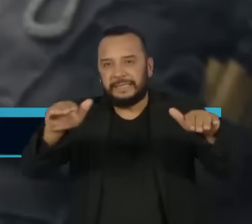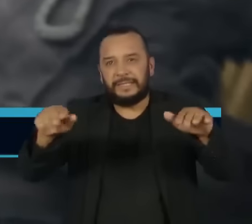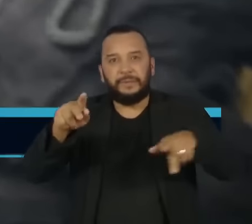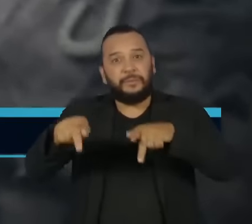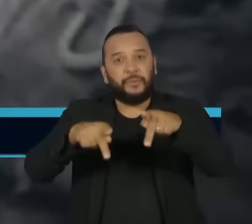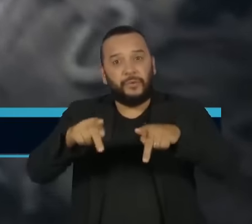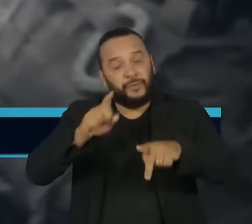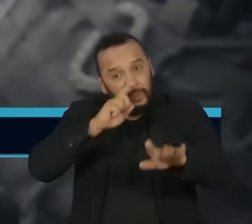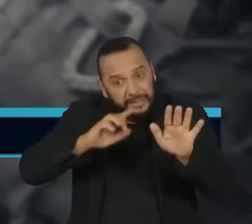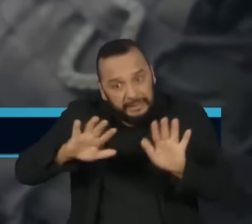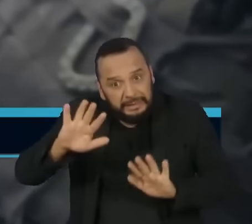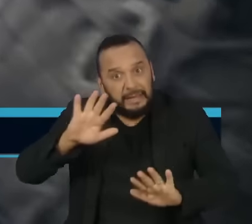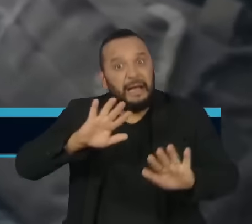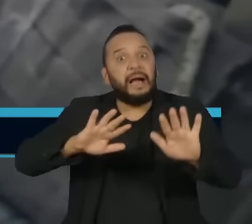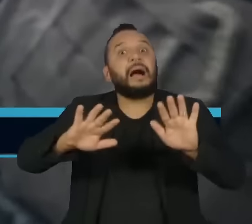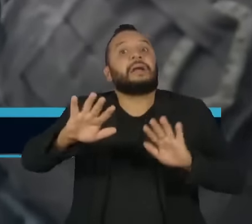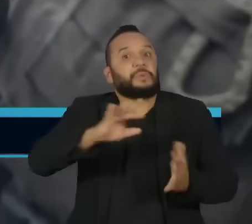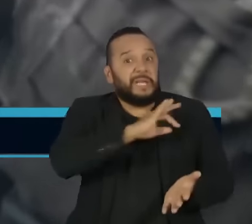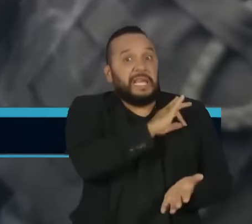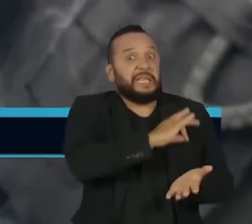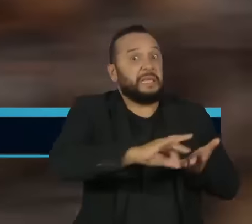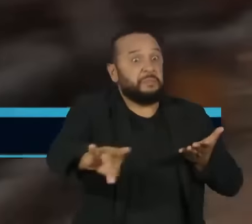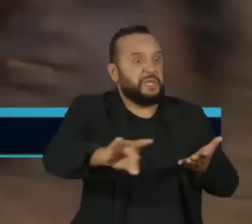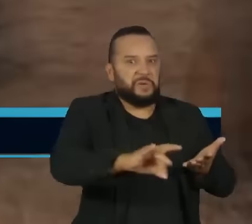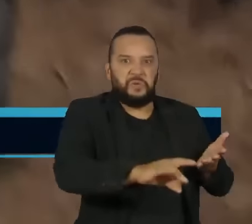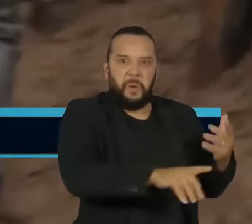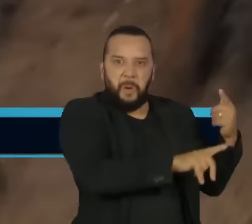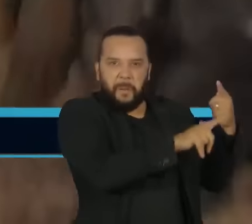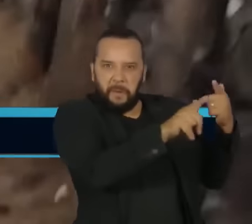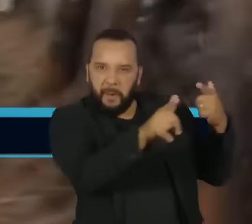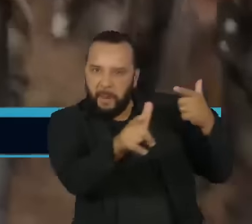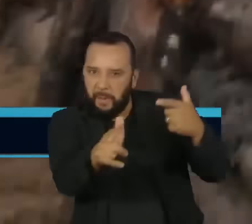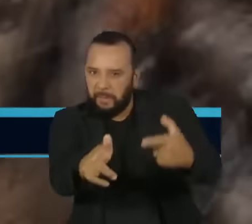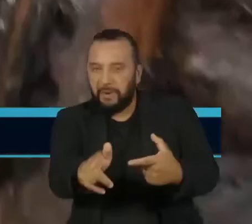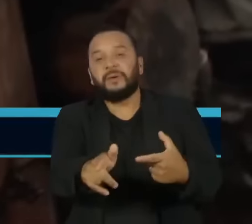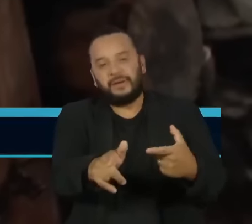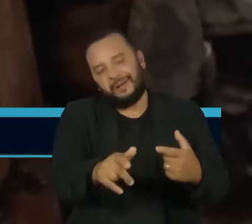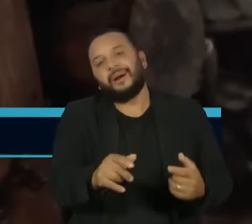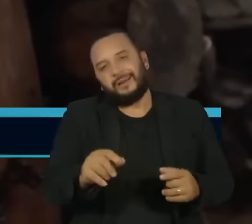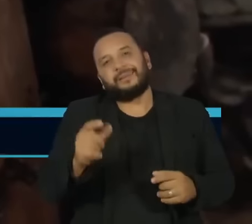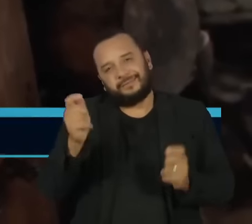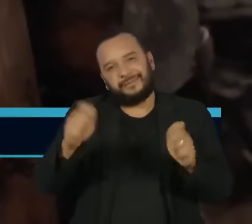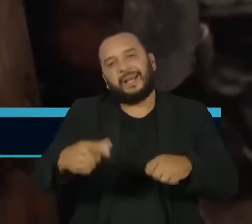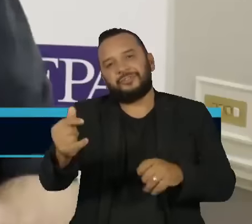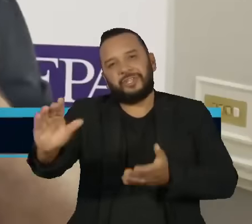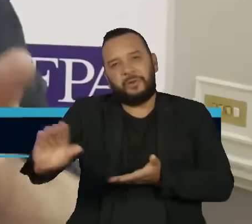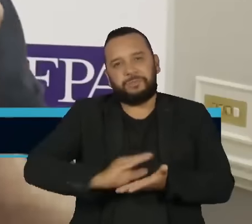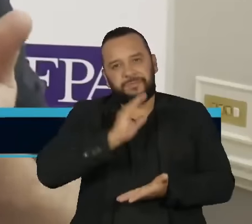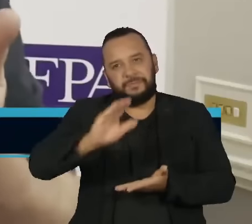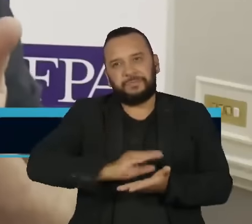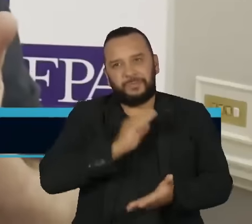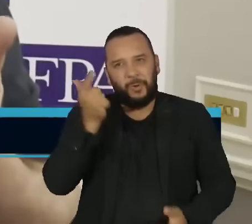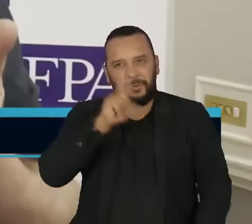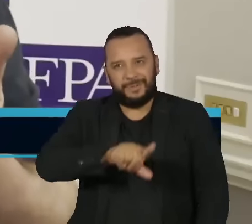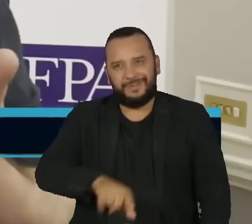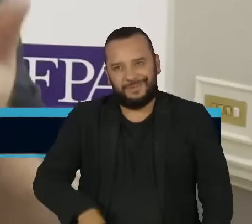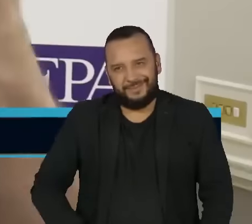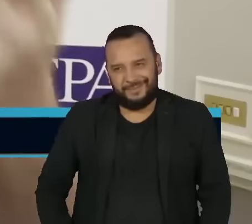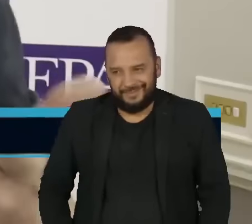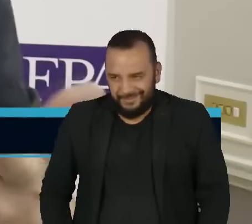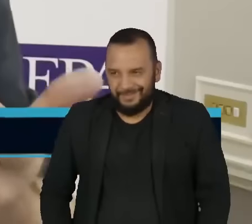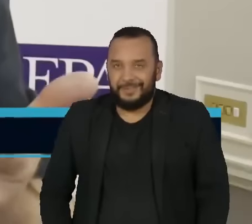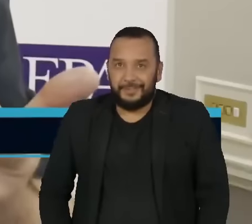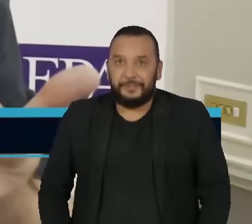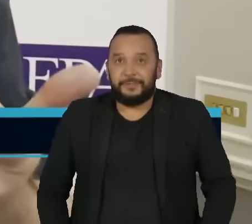na porta, como diz o diretor de um centro de monitoramento das vítimas de conflitos armados. Uma coisa